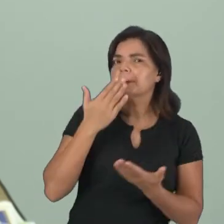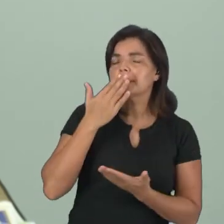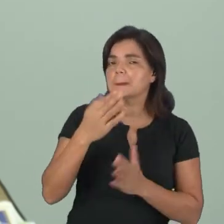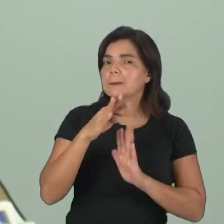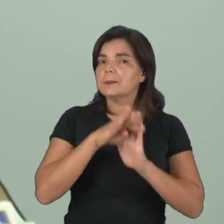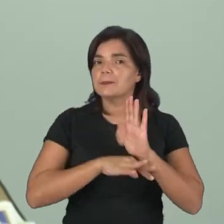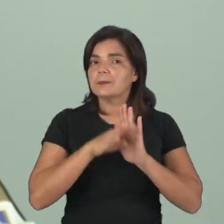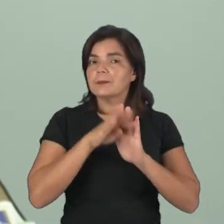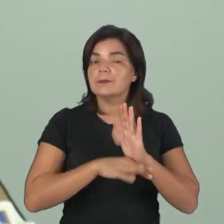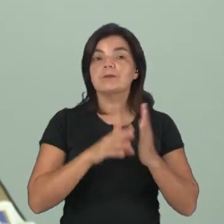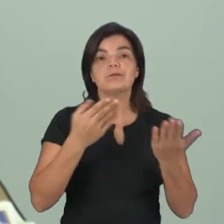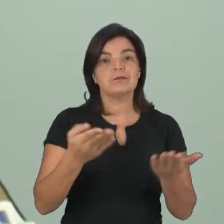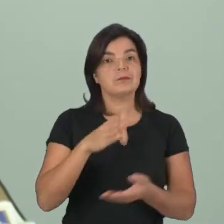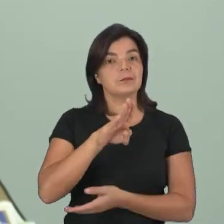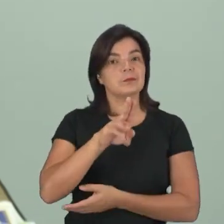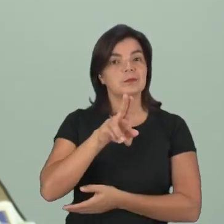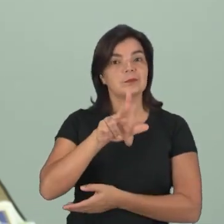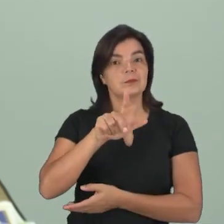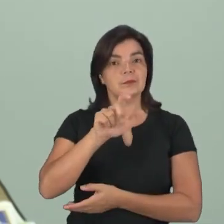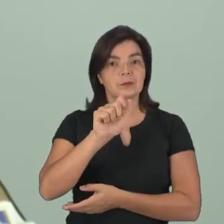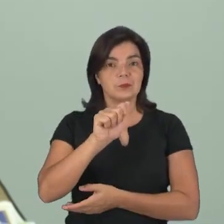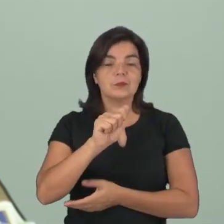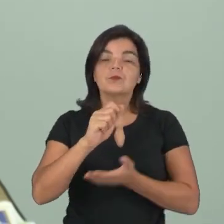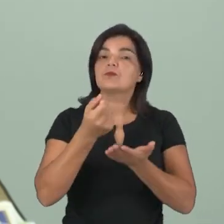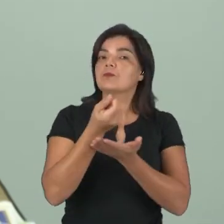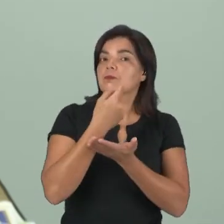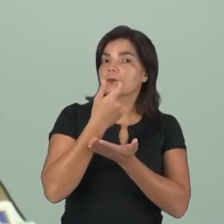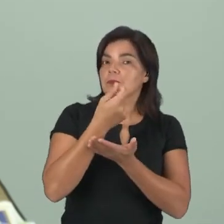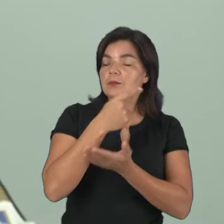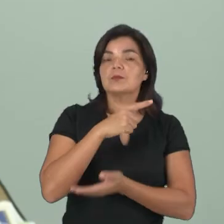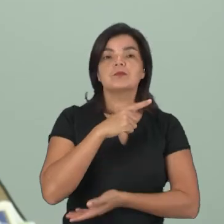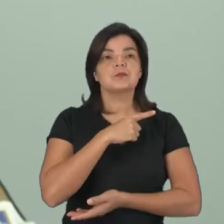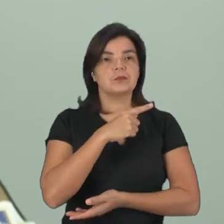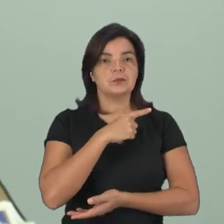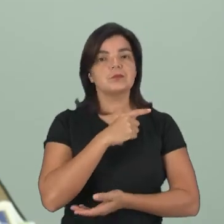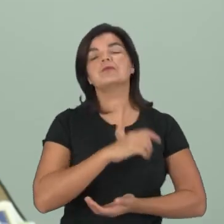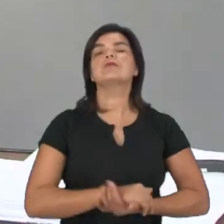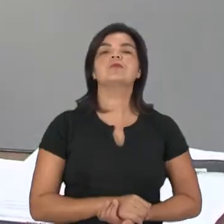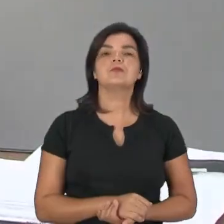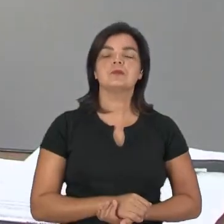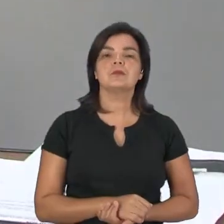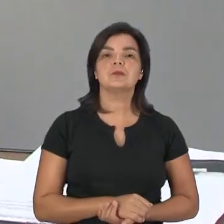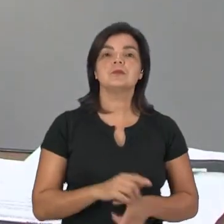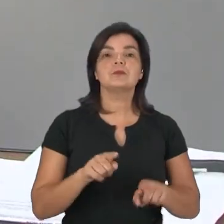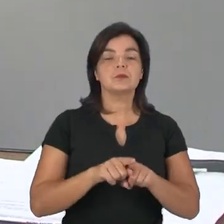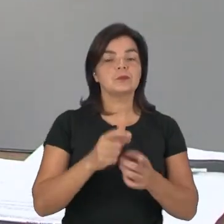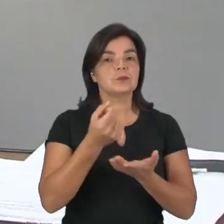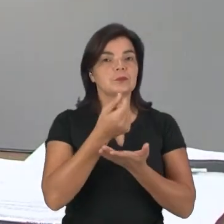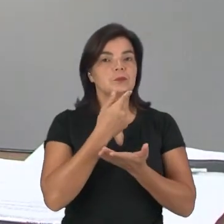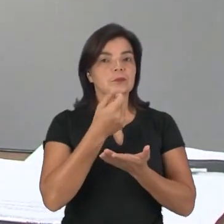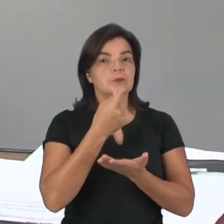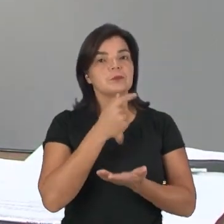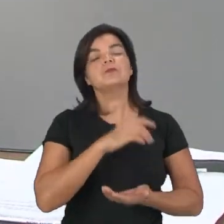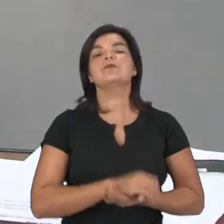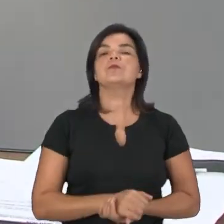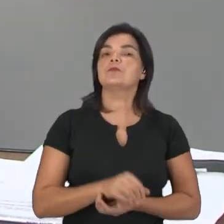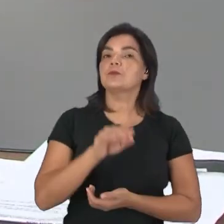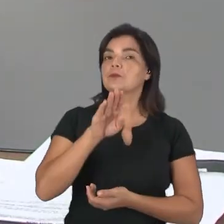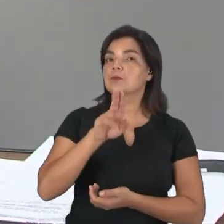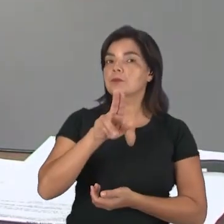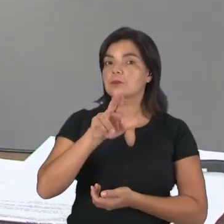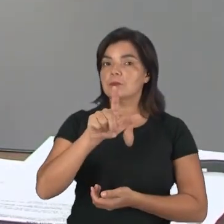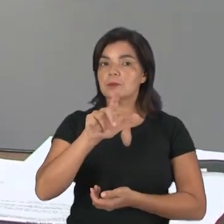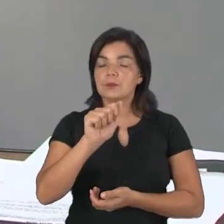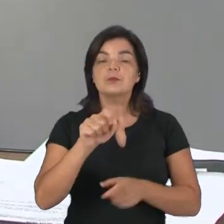qual é este texto é a bula de remédio eu tenho aqui uma bula de um medicamento a